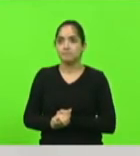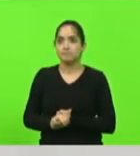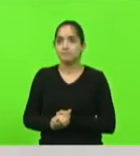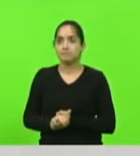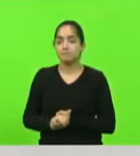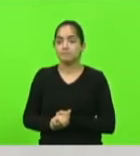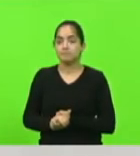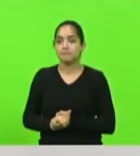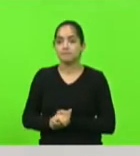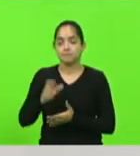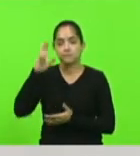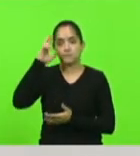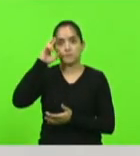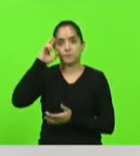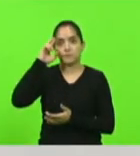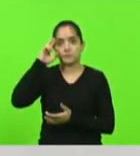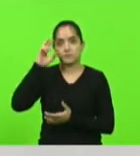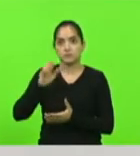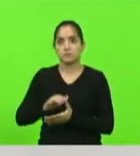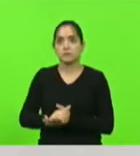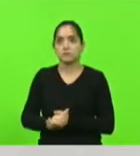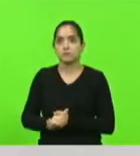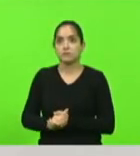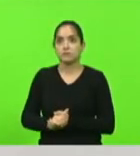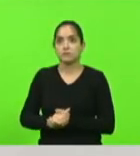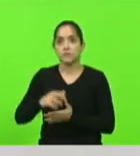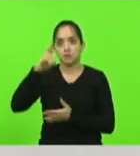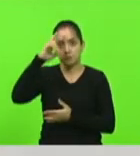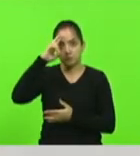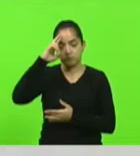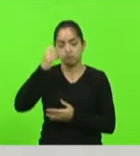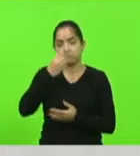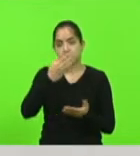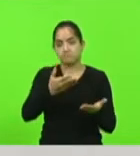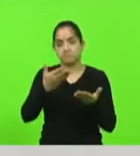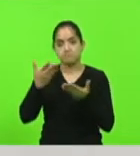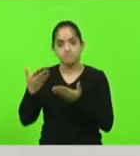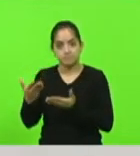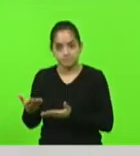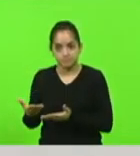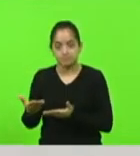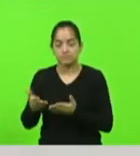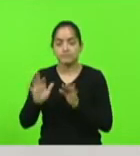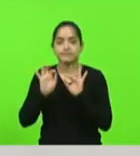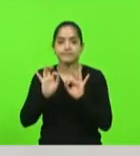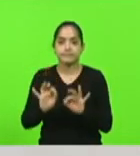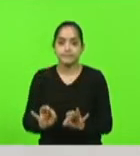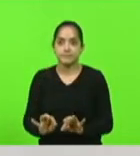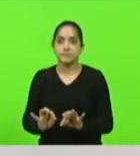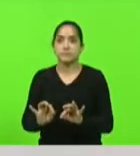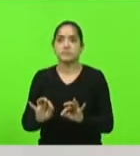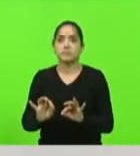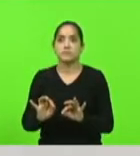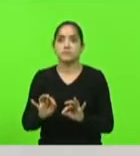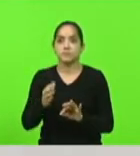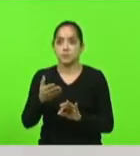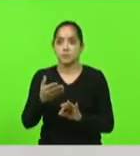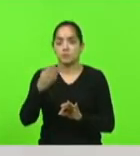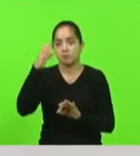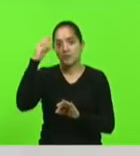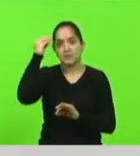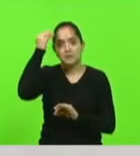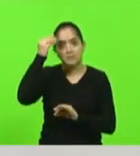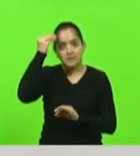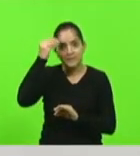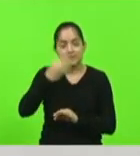Alba. Deputado Floriano, seja bem-vindo ao Parlamento catarinense. Tenho certeza que, com a experiência de vida de